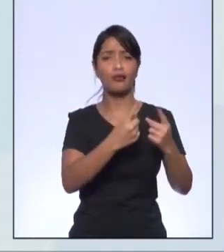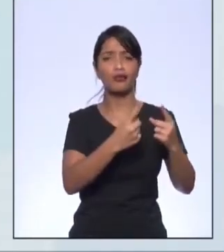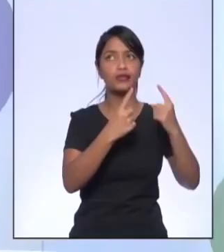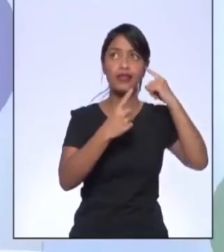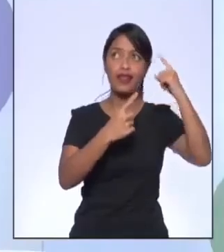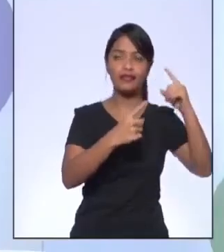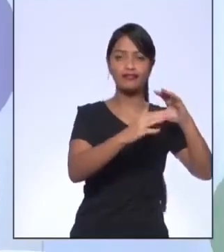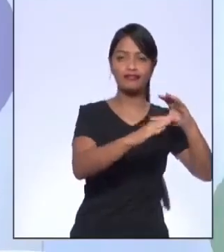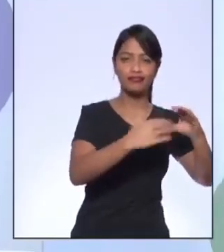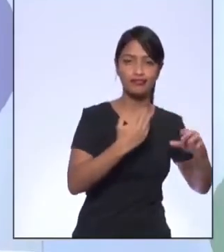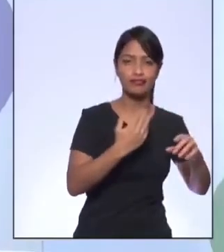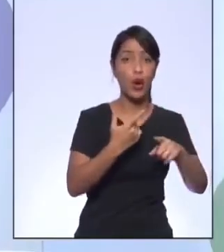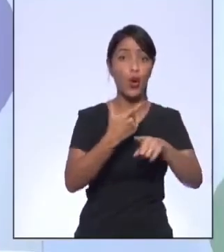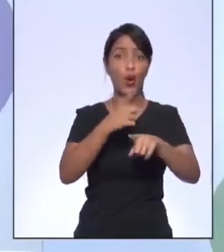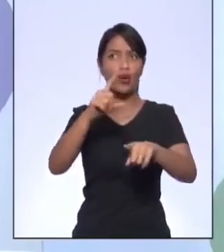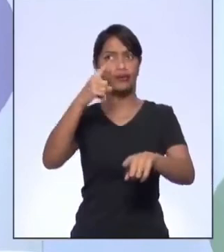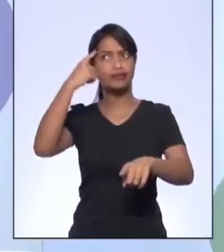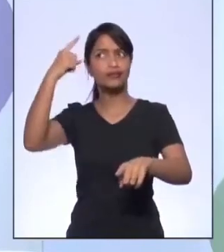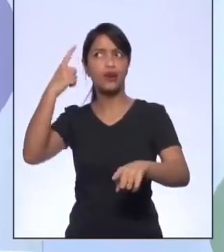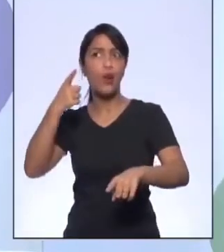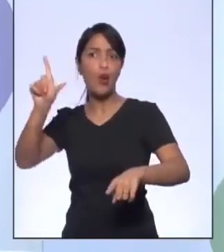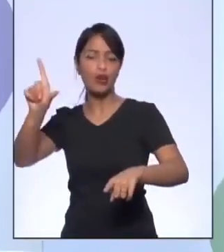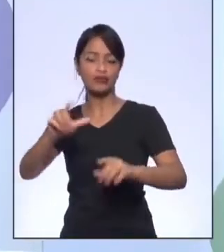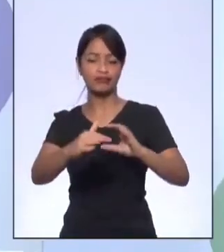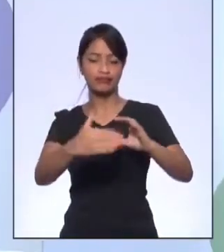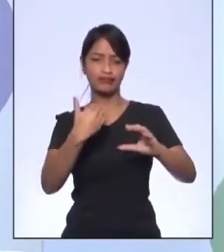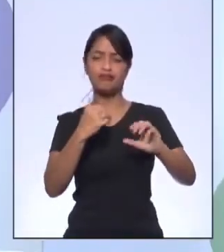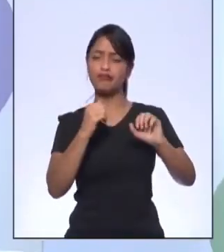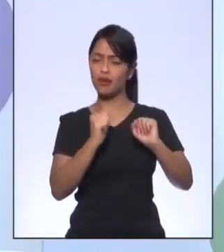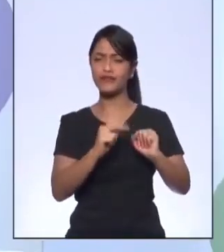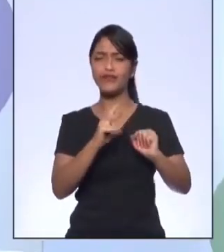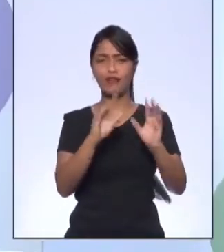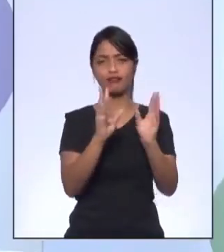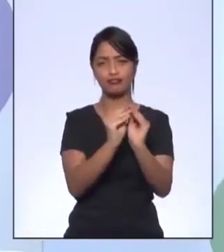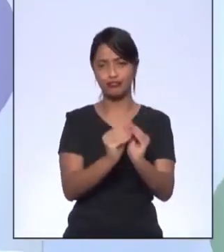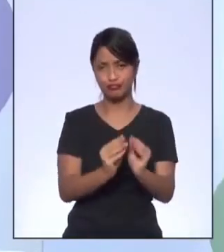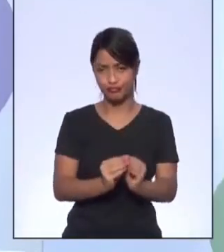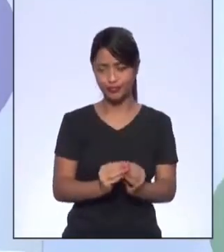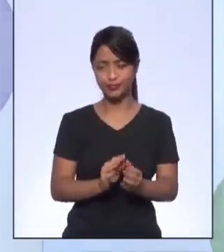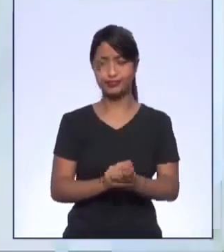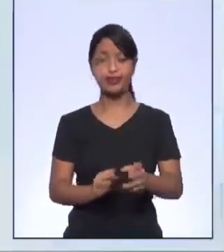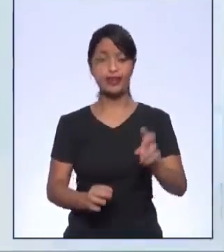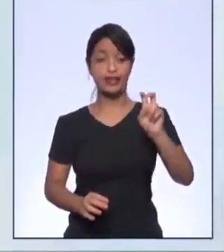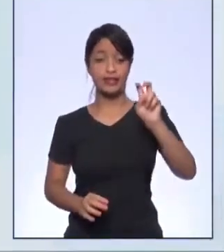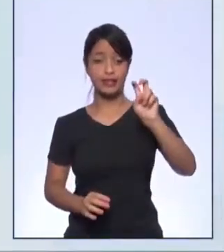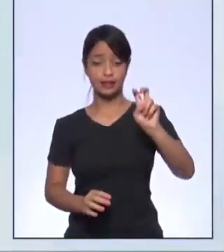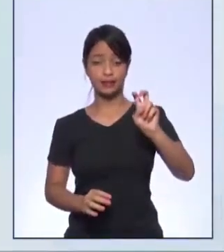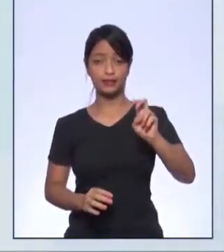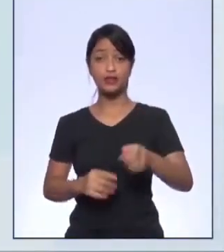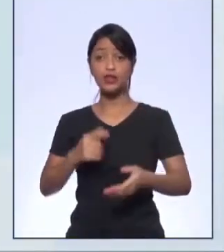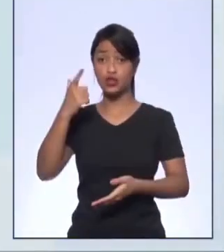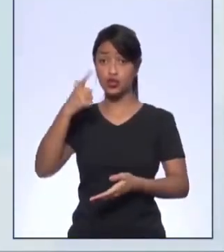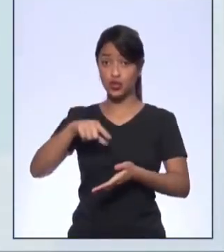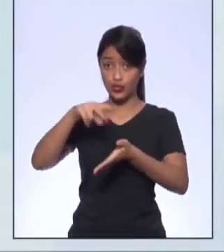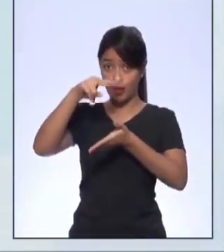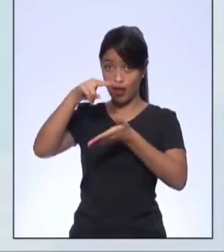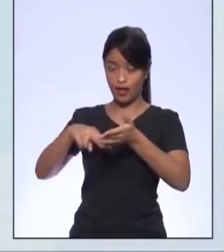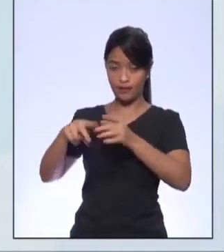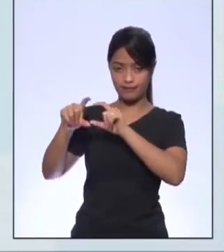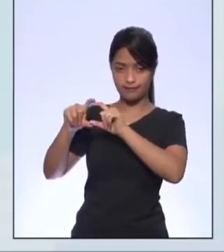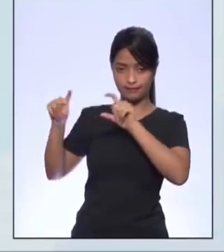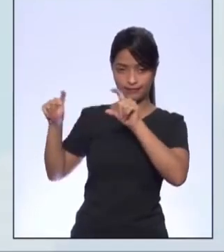outro vai lembrar do outro, e aí a gente vai juntar tudo, certo? A 5, releia o trecho a seguir, como vai ficar na